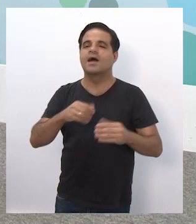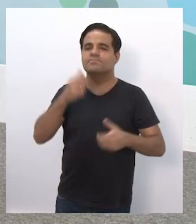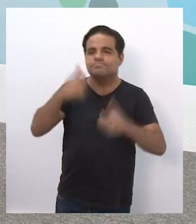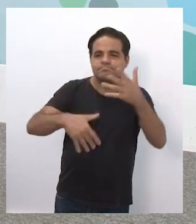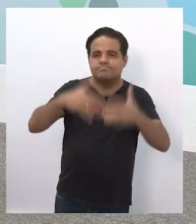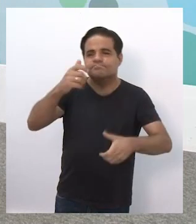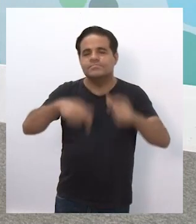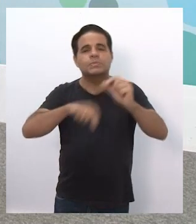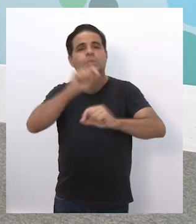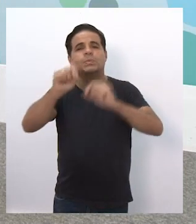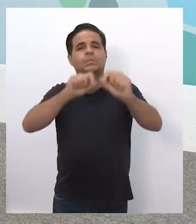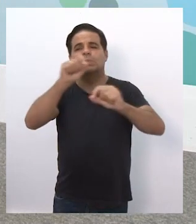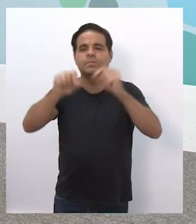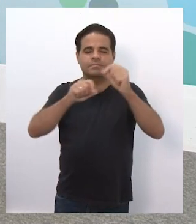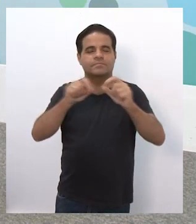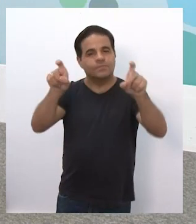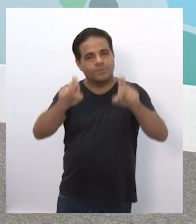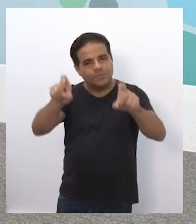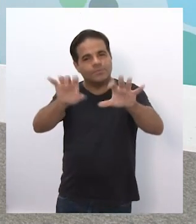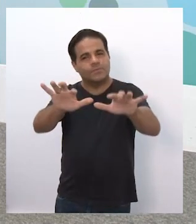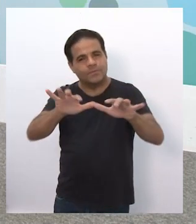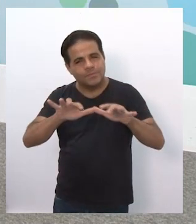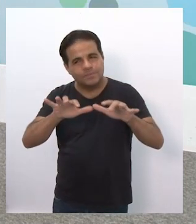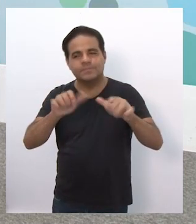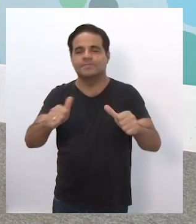esse mistério que é o computador, né?